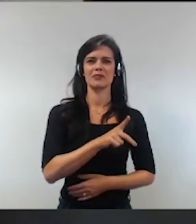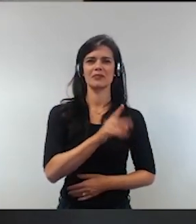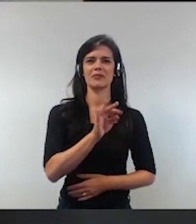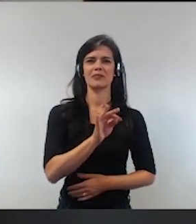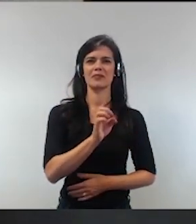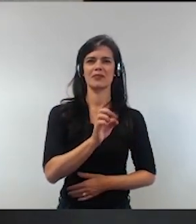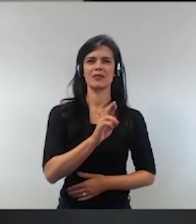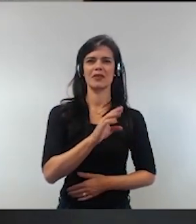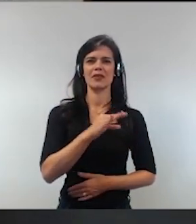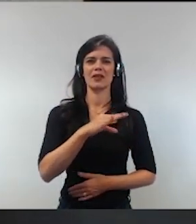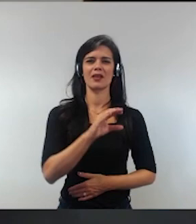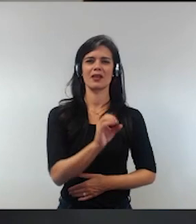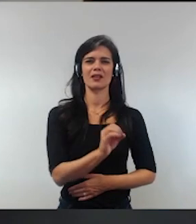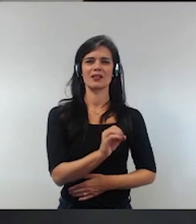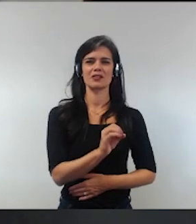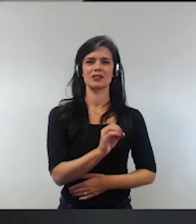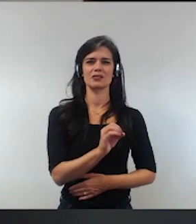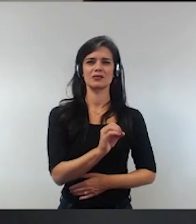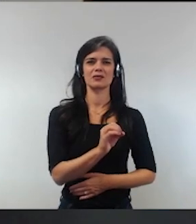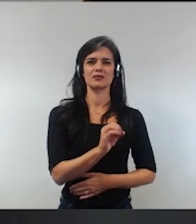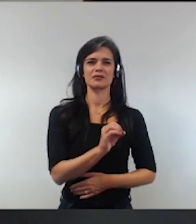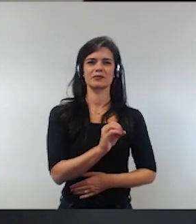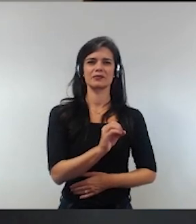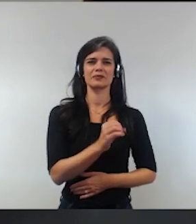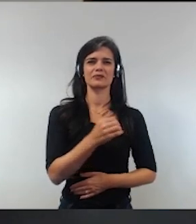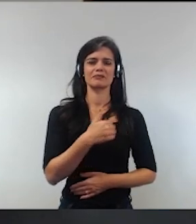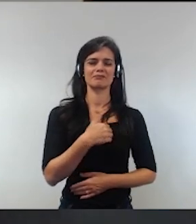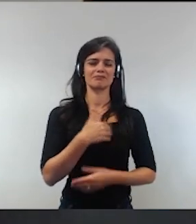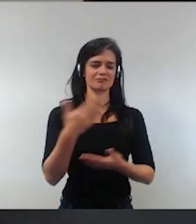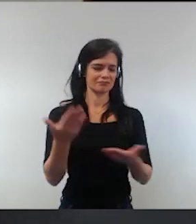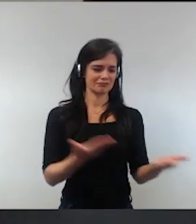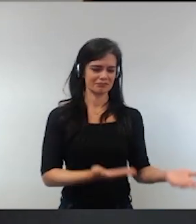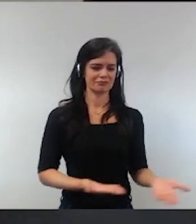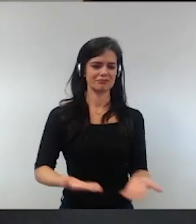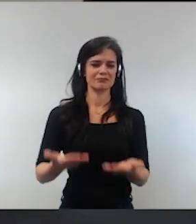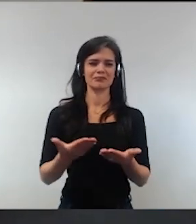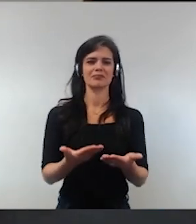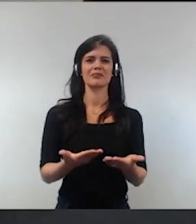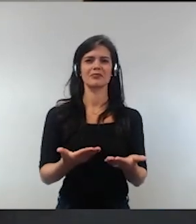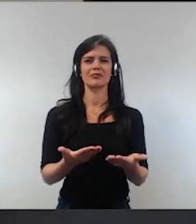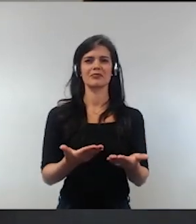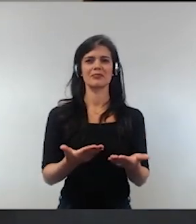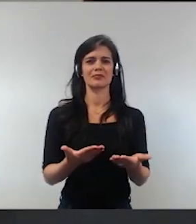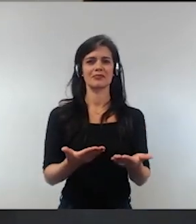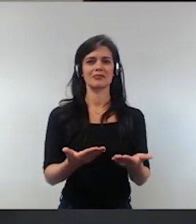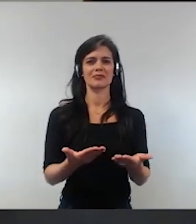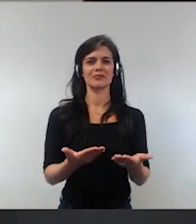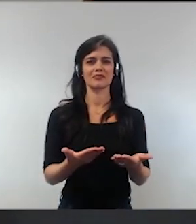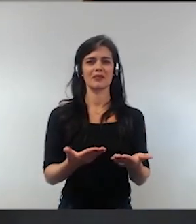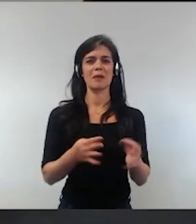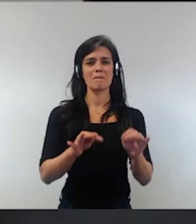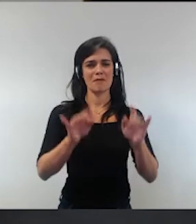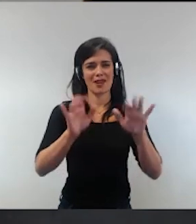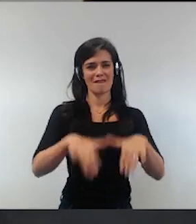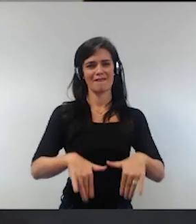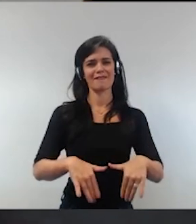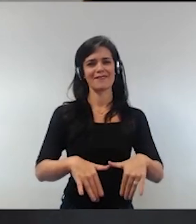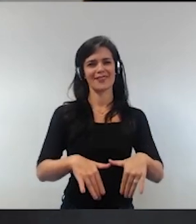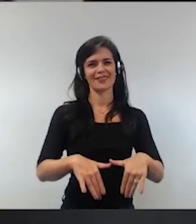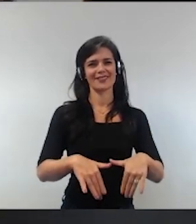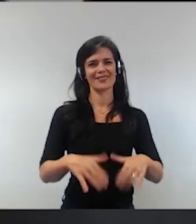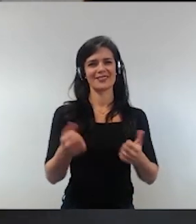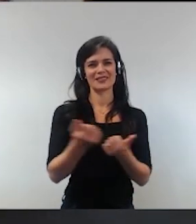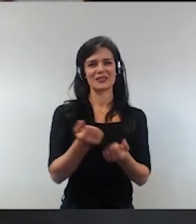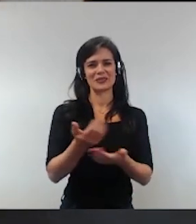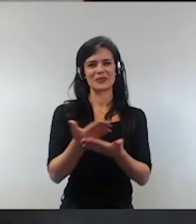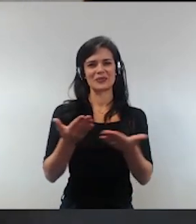Técio Sampaio Ferraz, a quem eu passo a palavra para, em nome de todos nós, fazer esse fecho